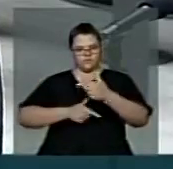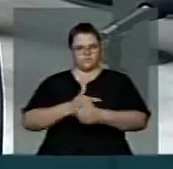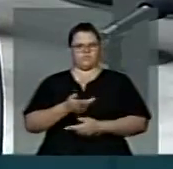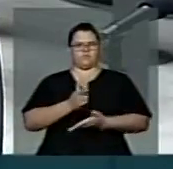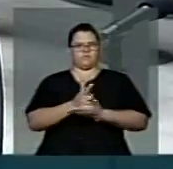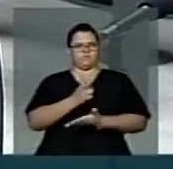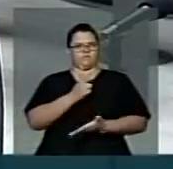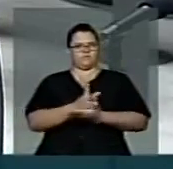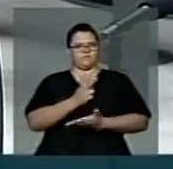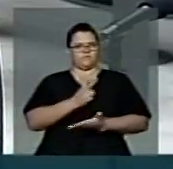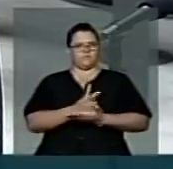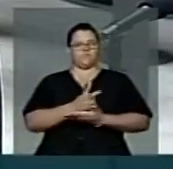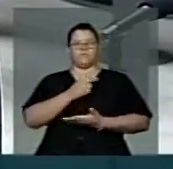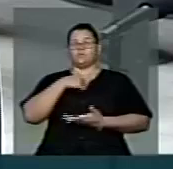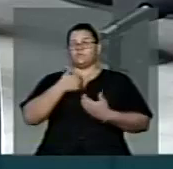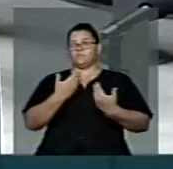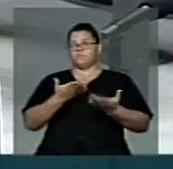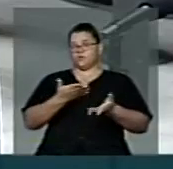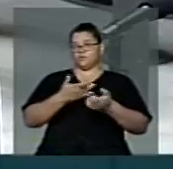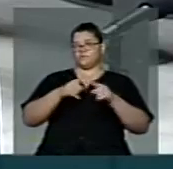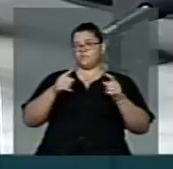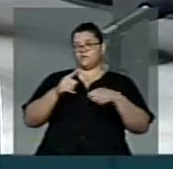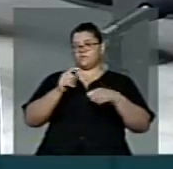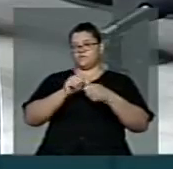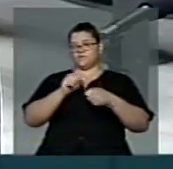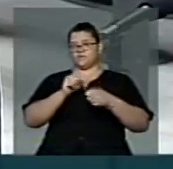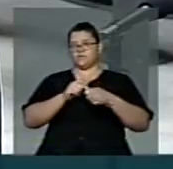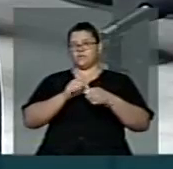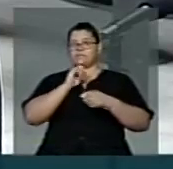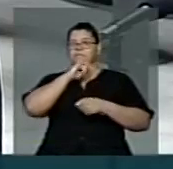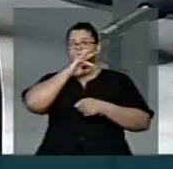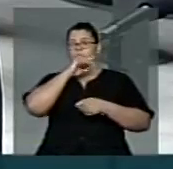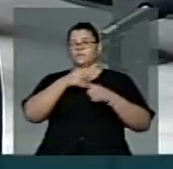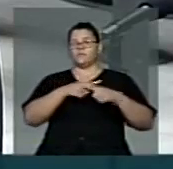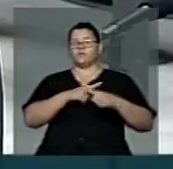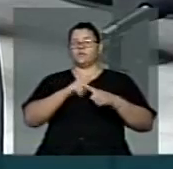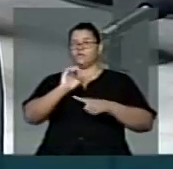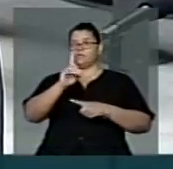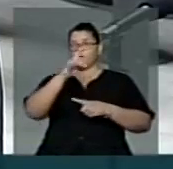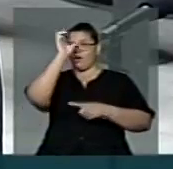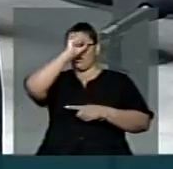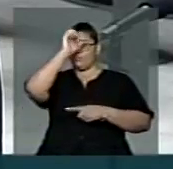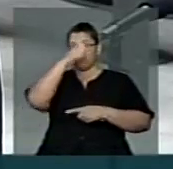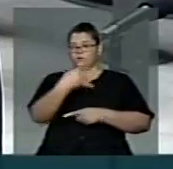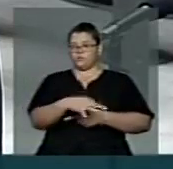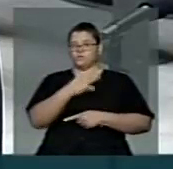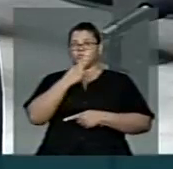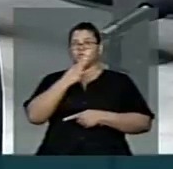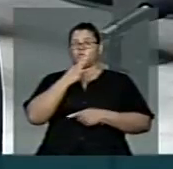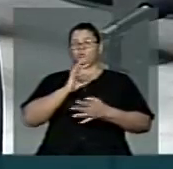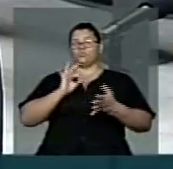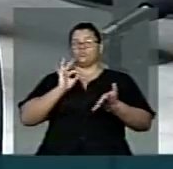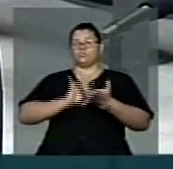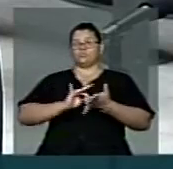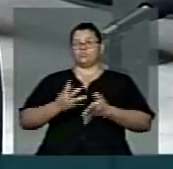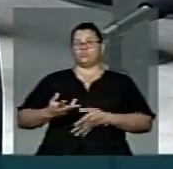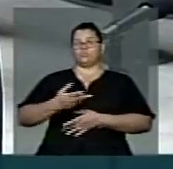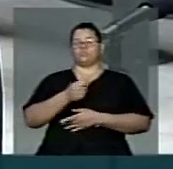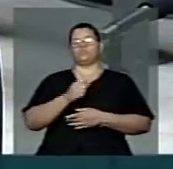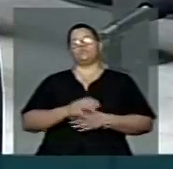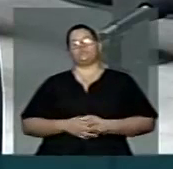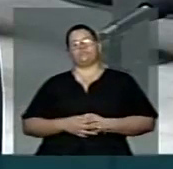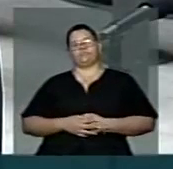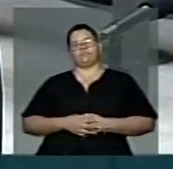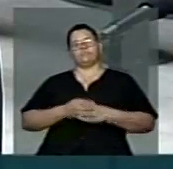e com risco de fazê-lo com baixa qualidade e com problemas para toda a sociedade. Então, eu quero me congratular